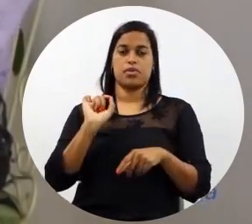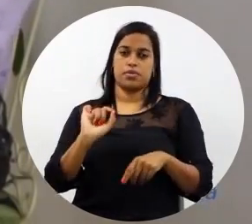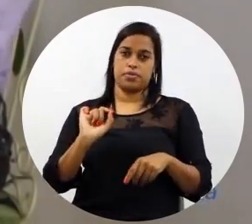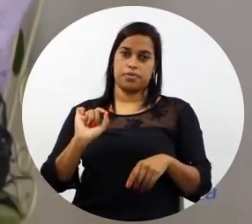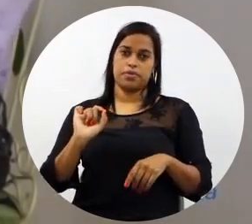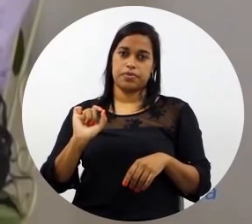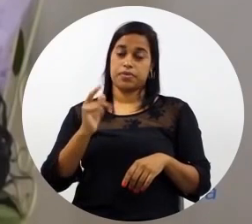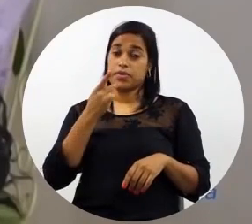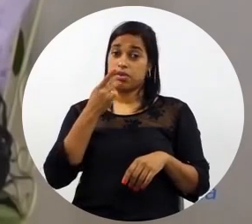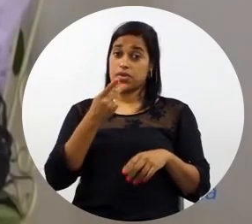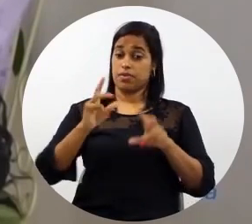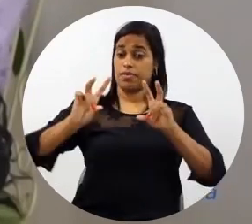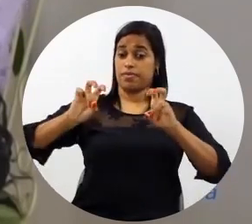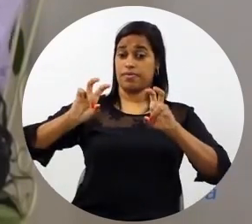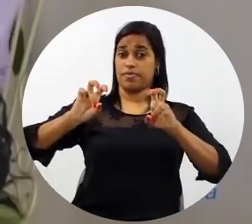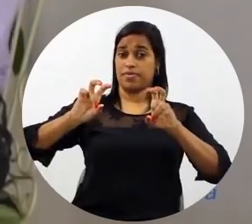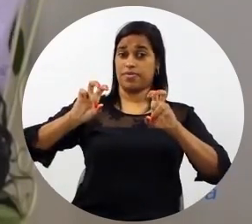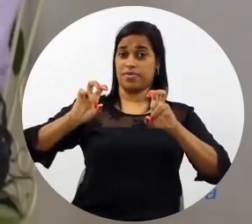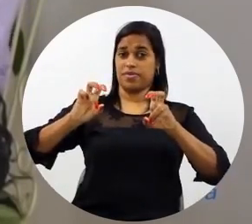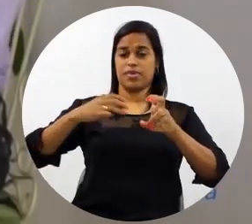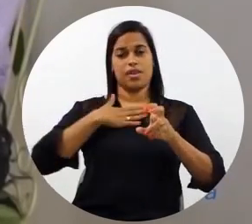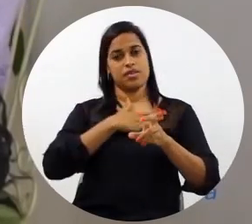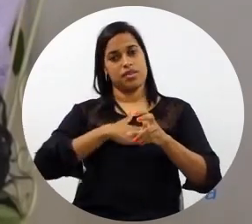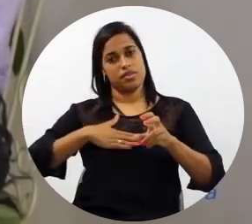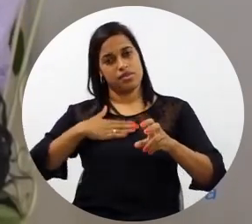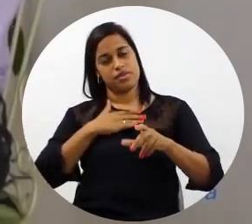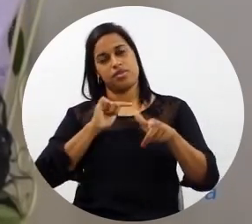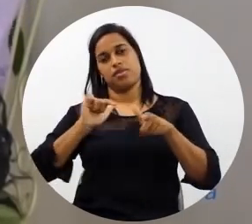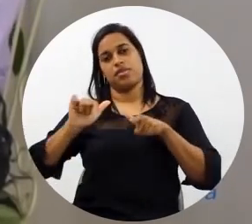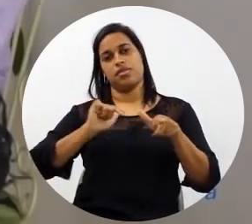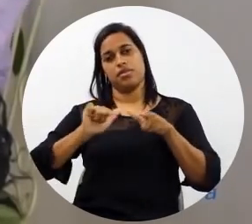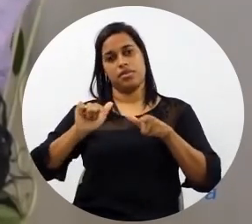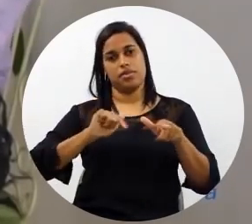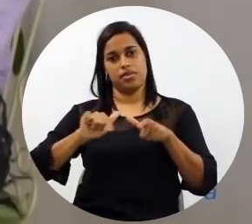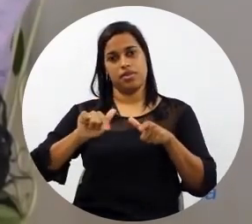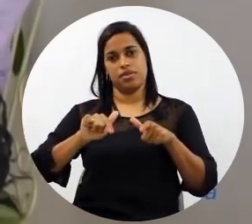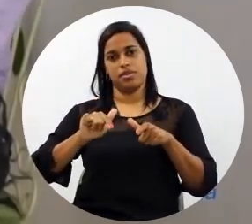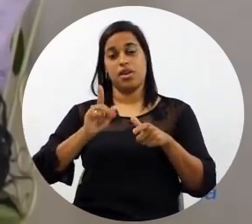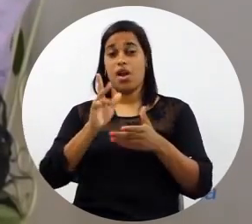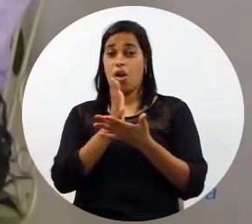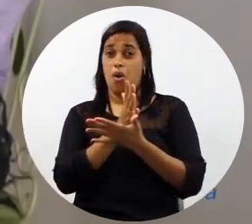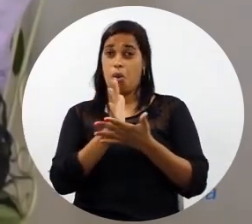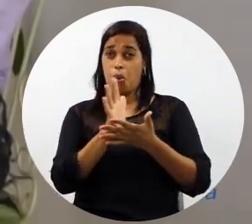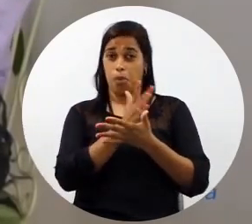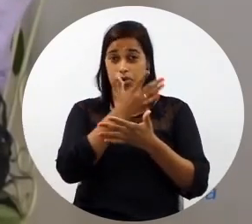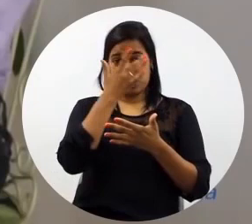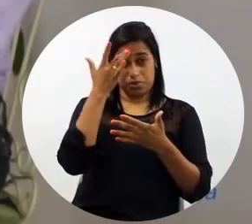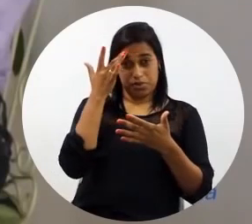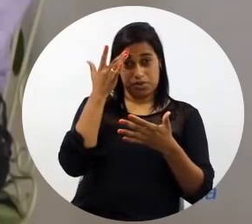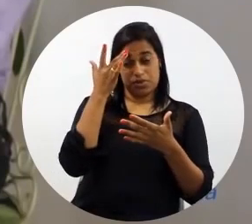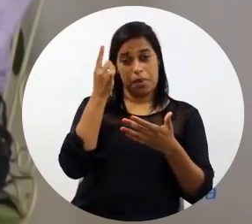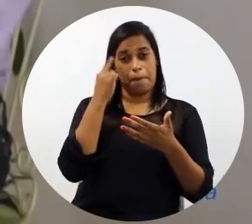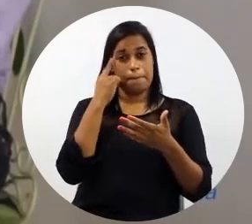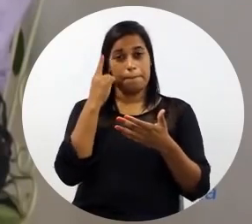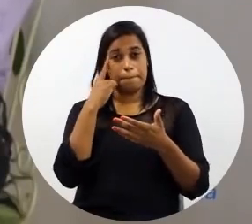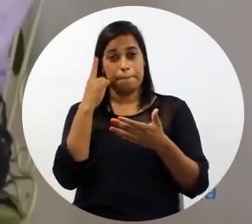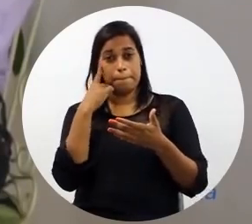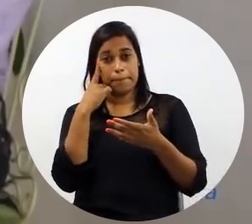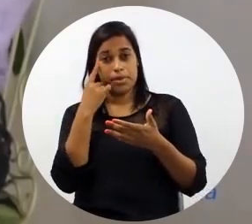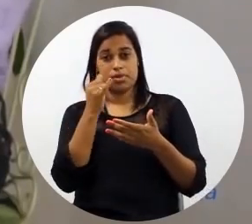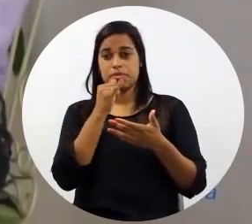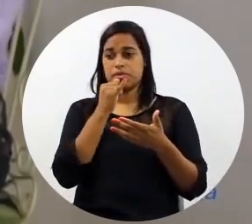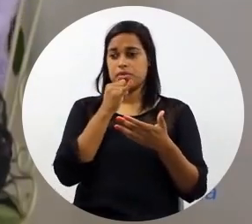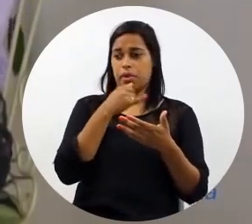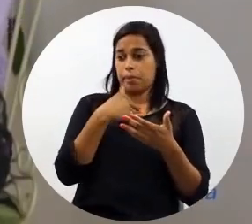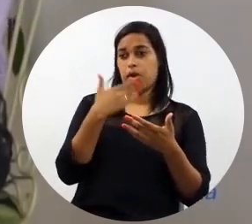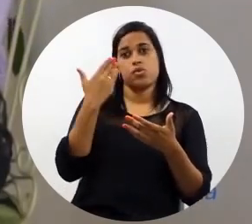que a gente fala sobre satisfação no trabalho. Uhum. E algumas pessoas colocam, sim, mas